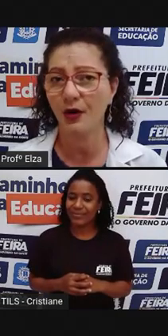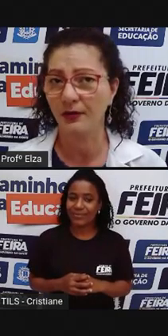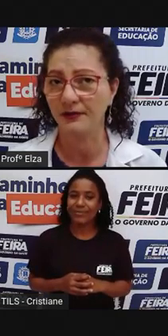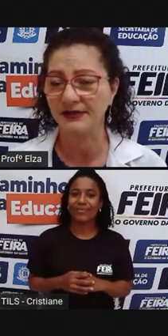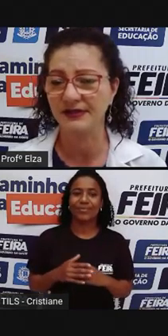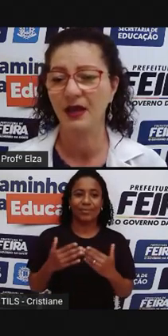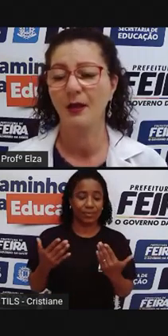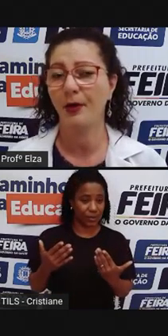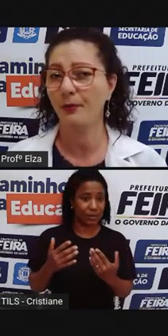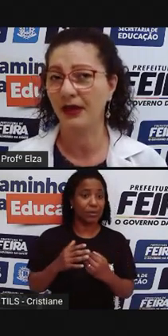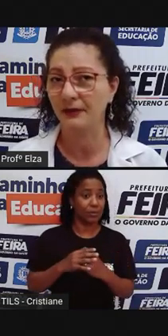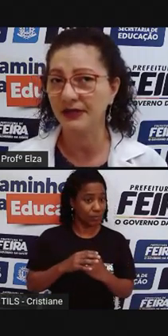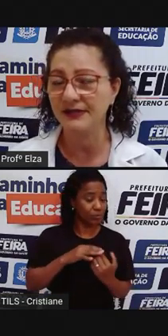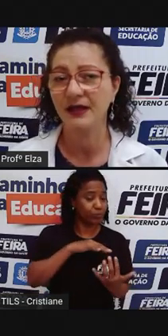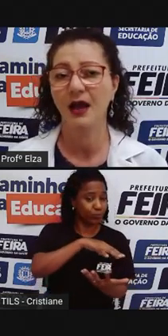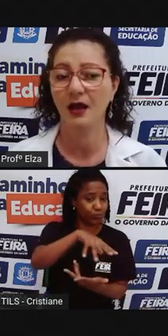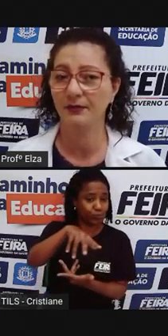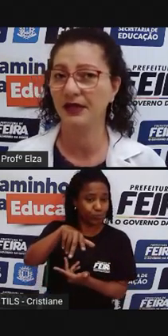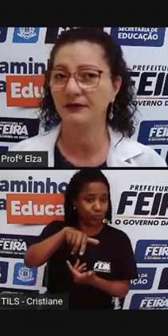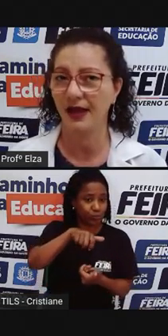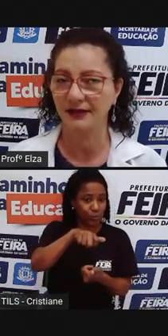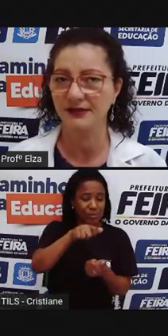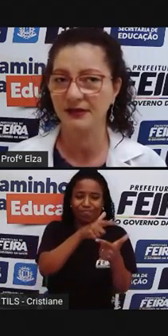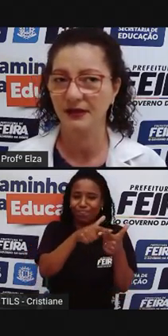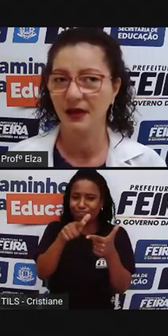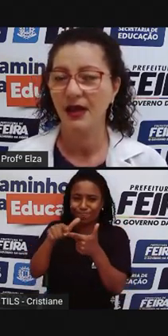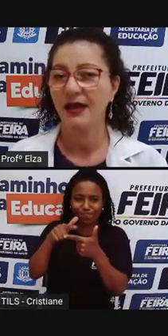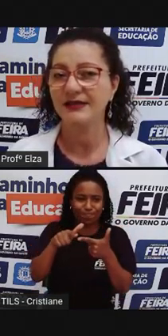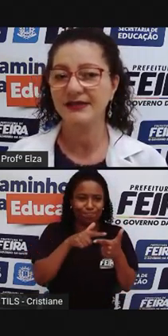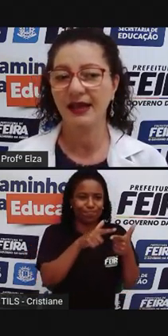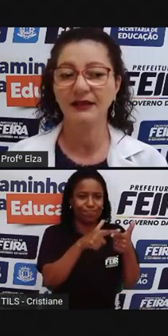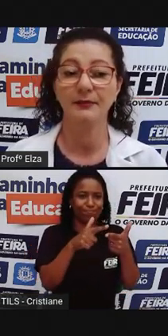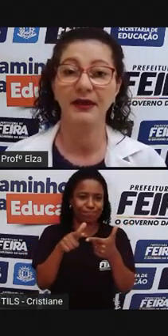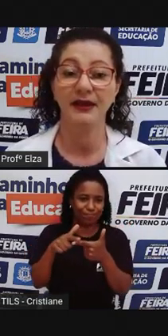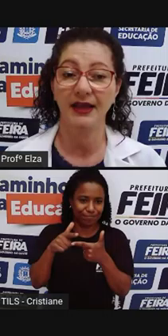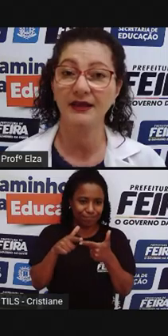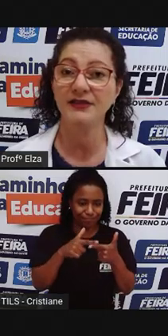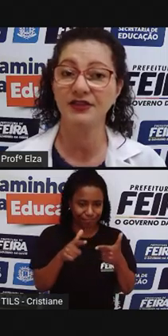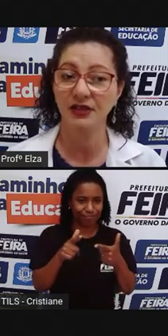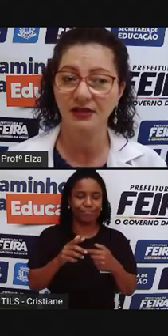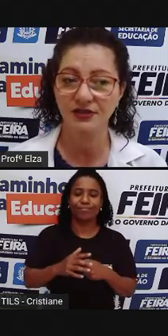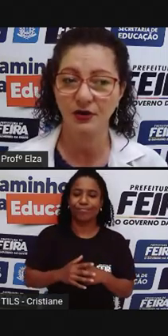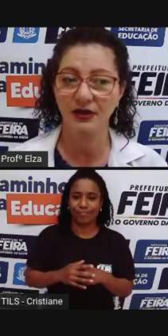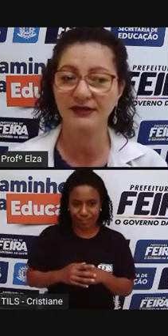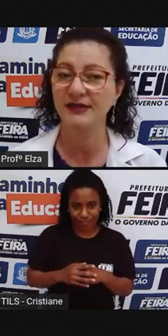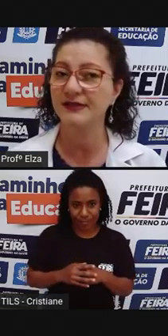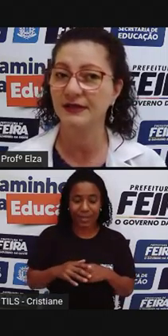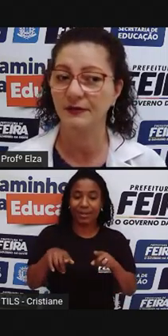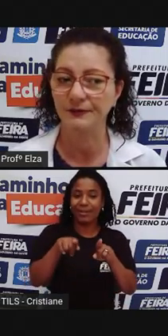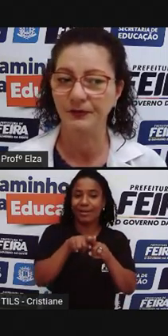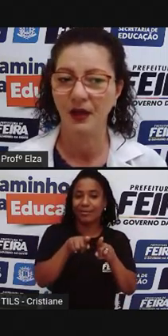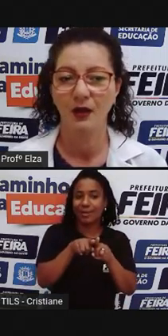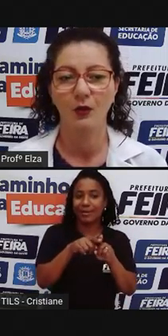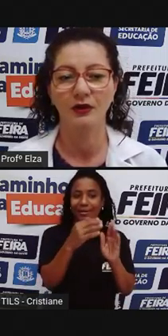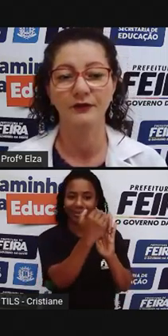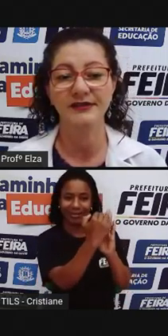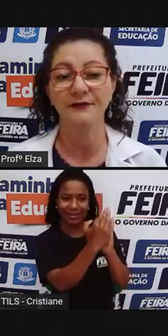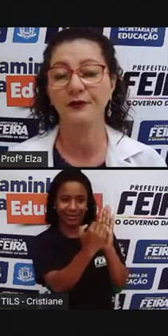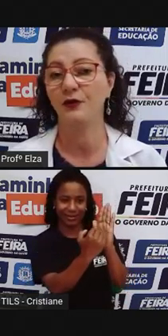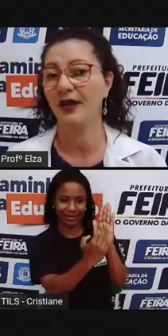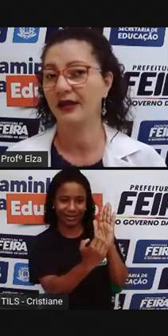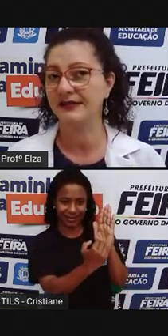Environment Problems, problemas ambientais. E segue também aquelas dicas de organização.